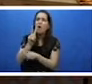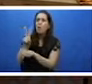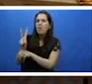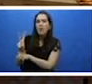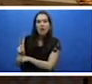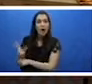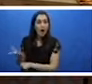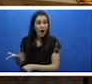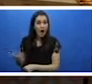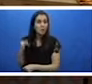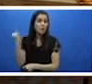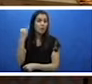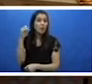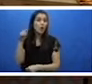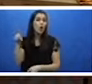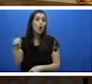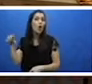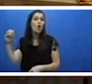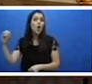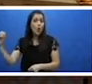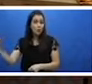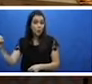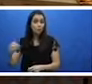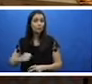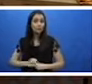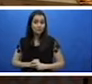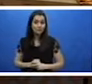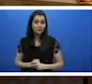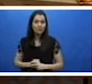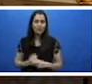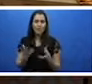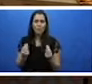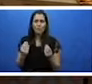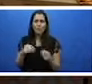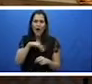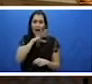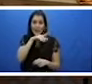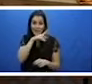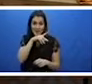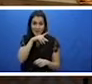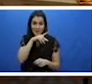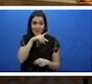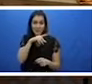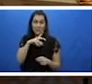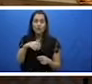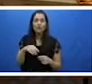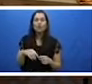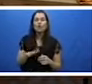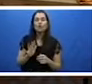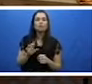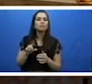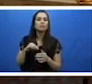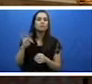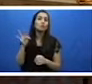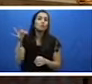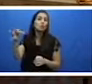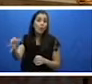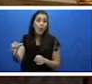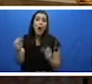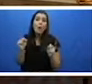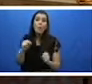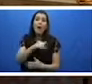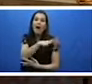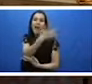a importância do zoológico, que muitos animais criados ali conseguem se reproduzir. E aí